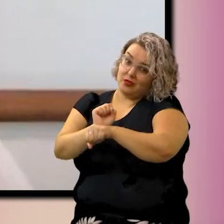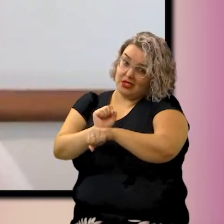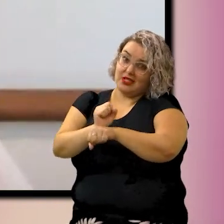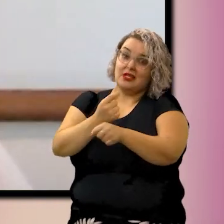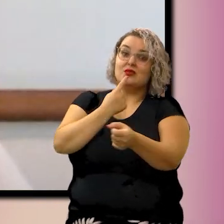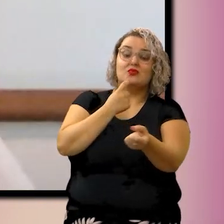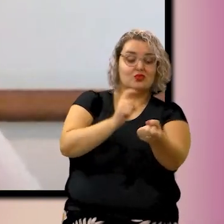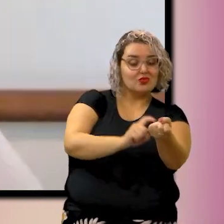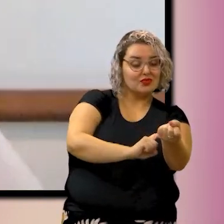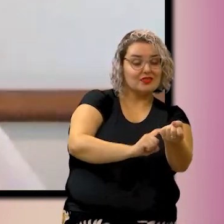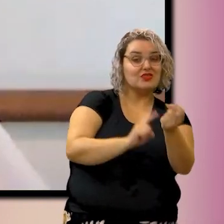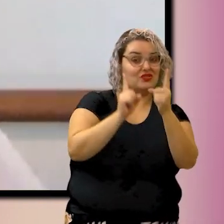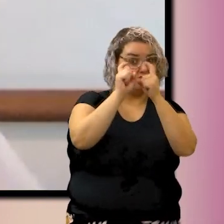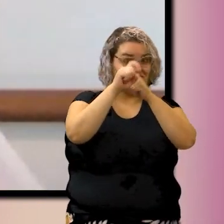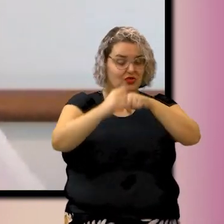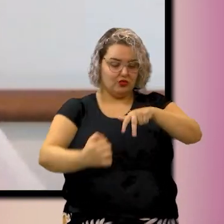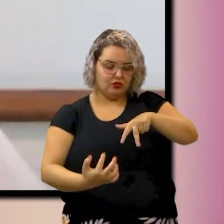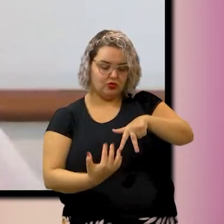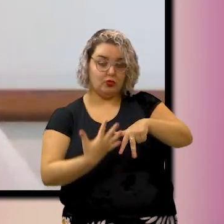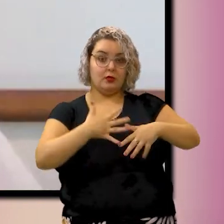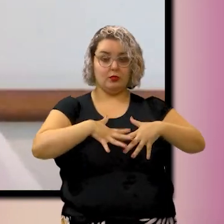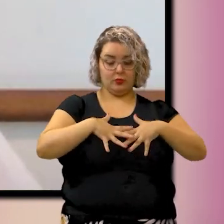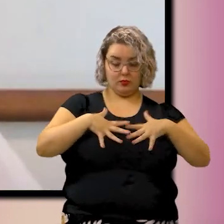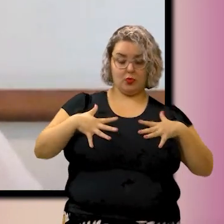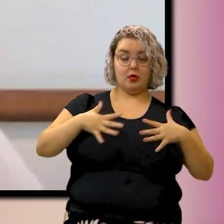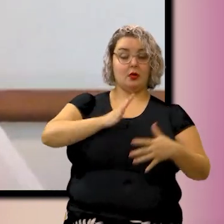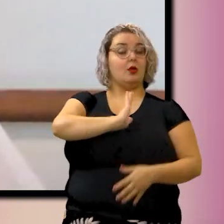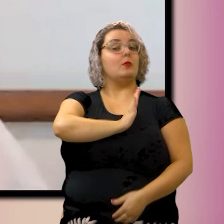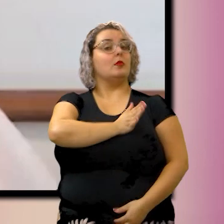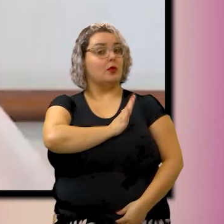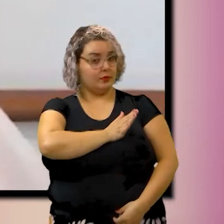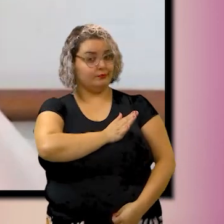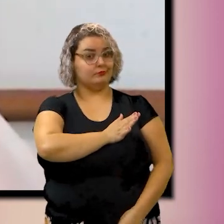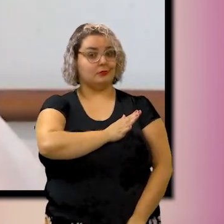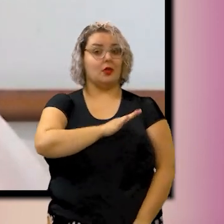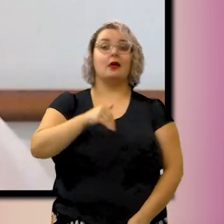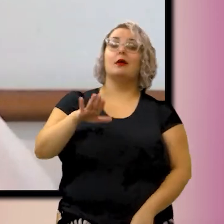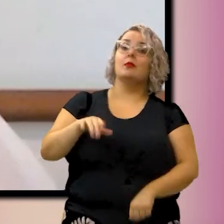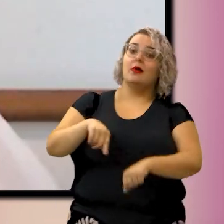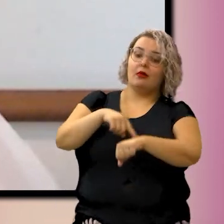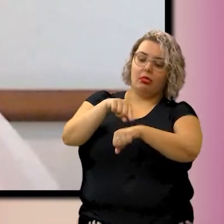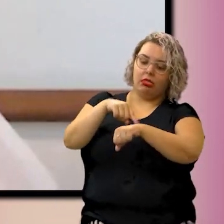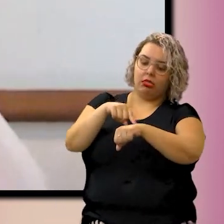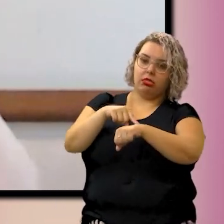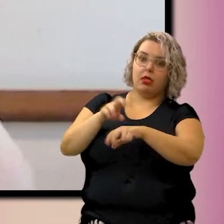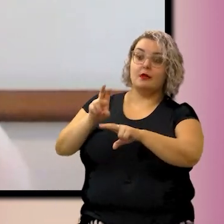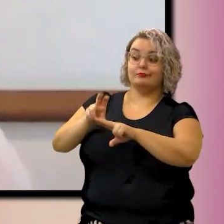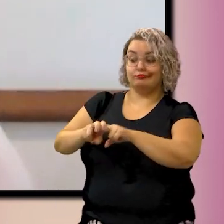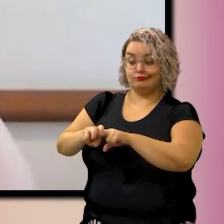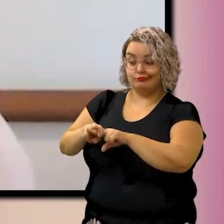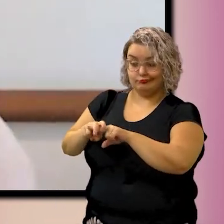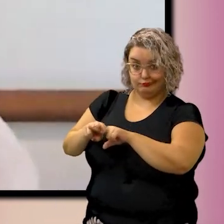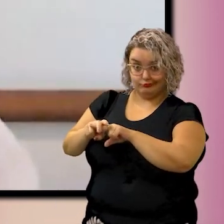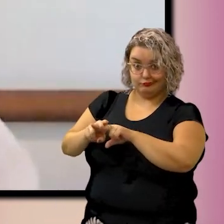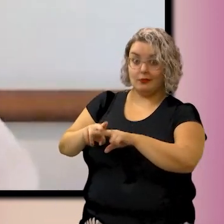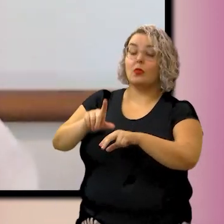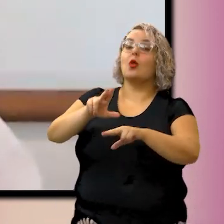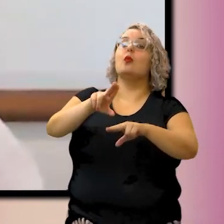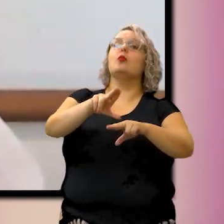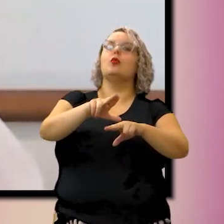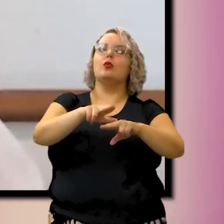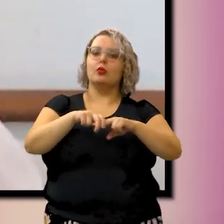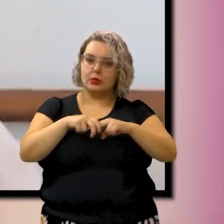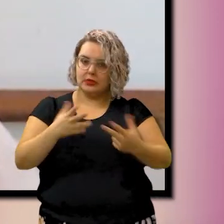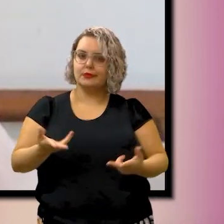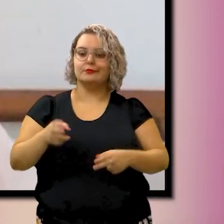dificuldade de voltar, passar para o pulmão, depois para o coração, e ele fica mais tempo parado nas pernas. Por isso que depois de algumas horas